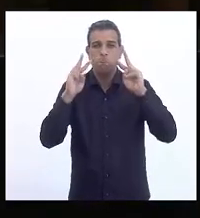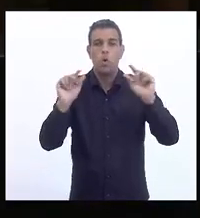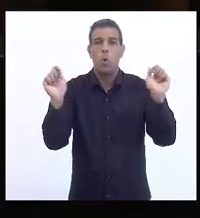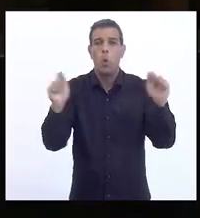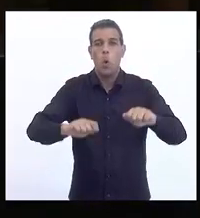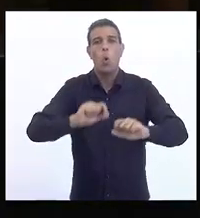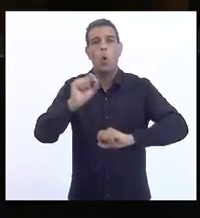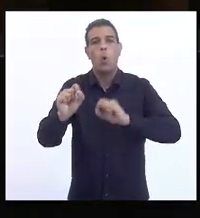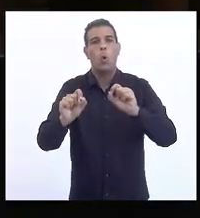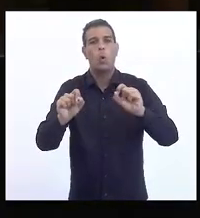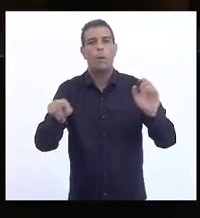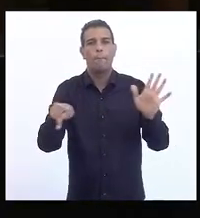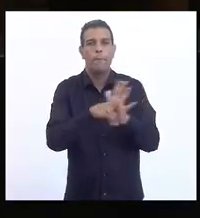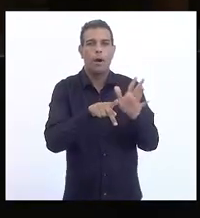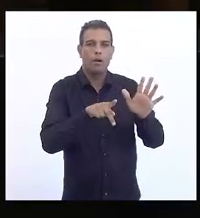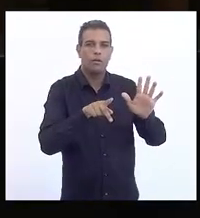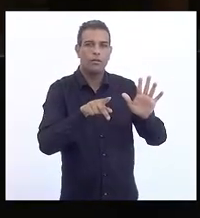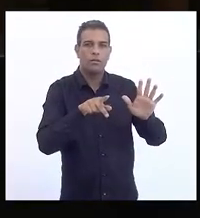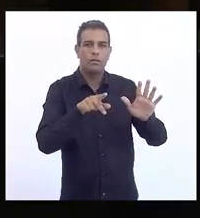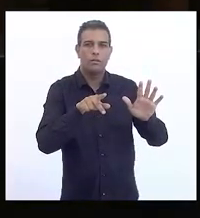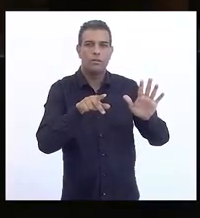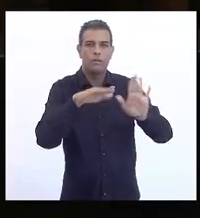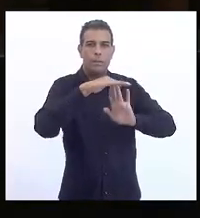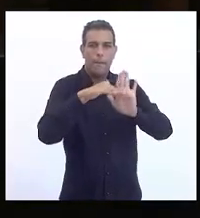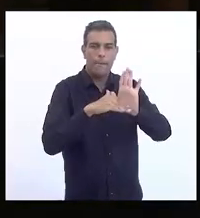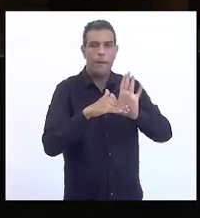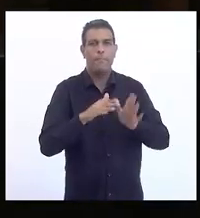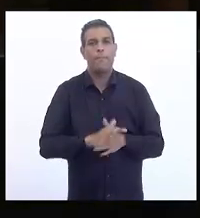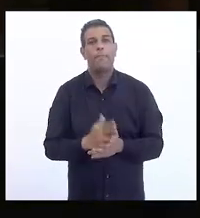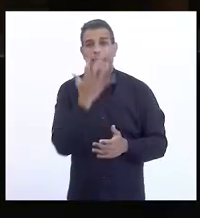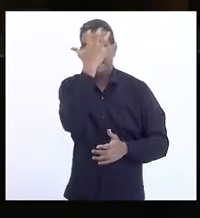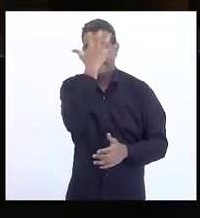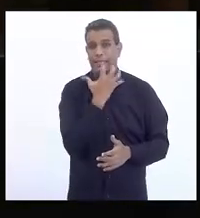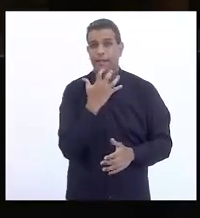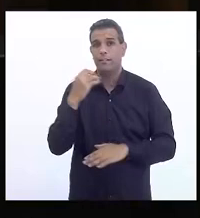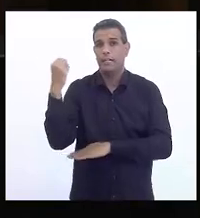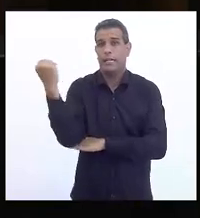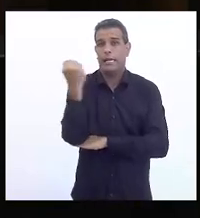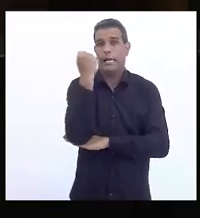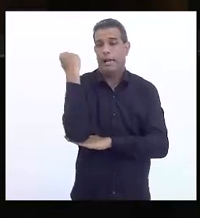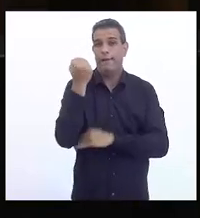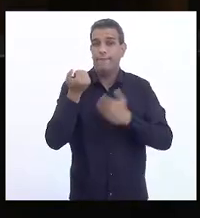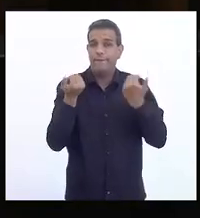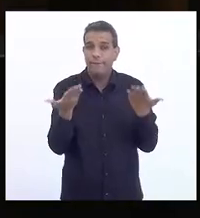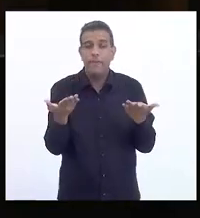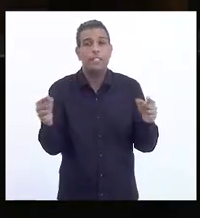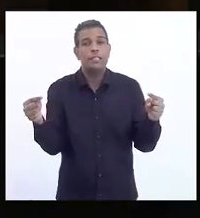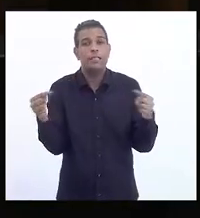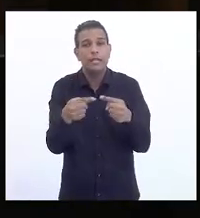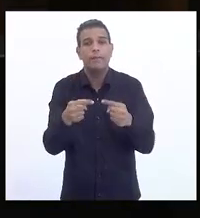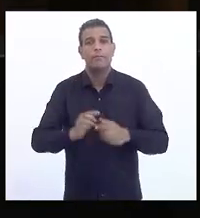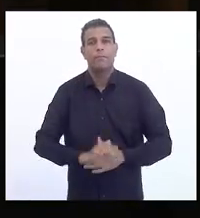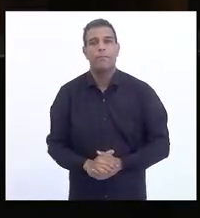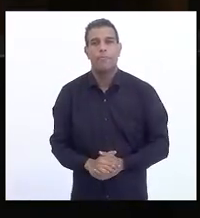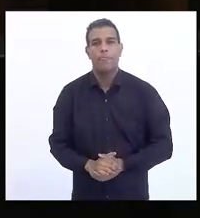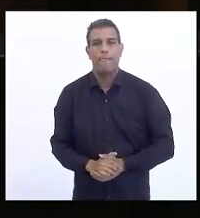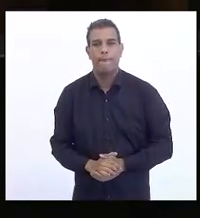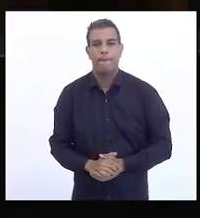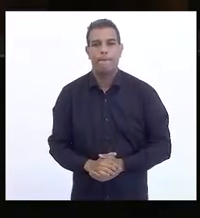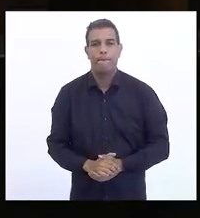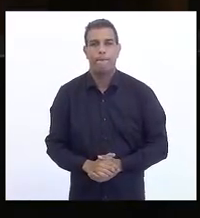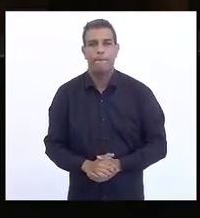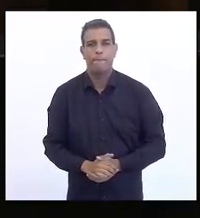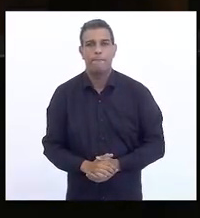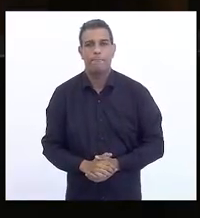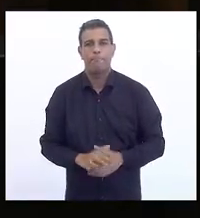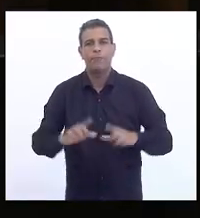que seria o público-alvo desse programa. Isso é sério demais. E o programa encerra, senhora presidenta,